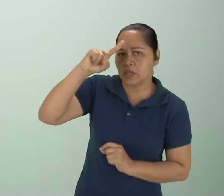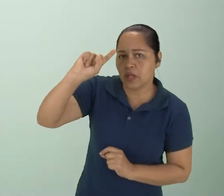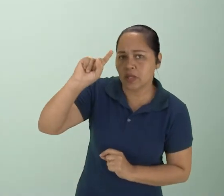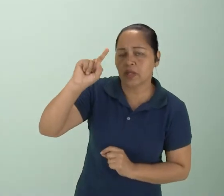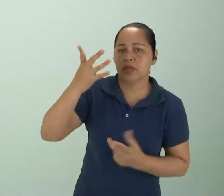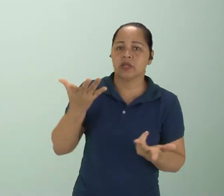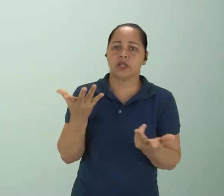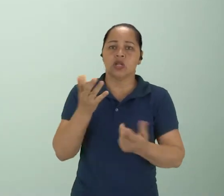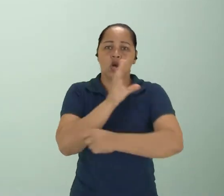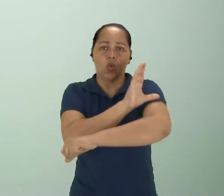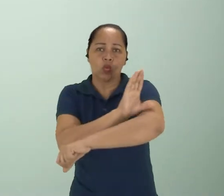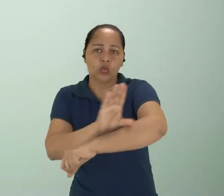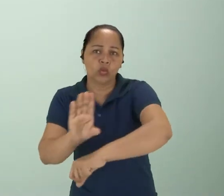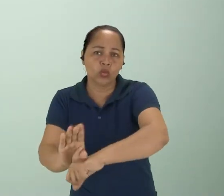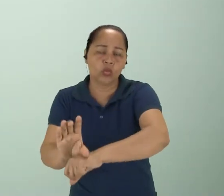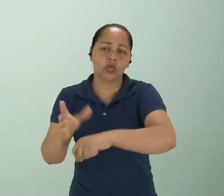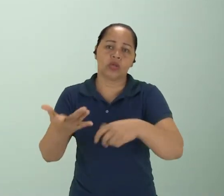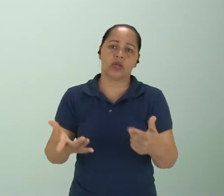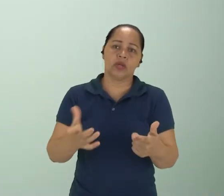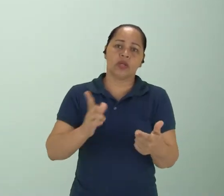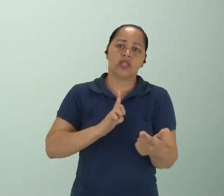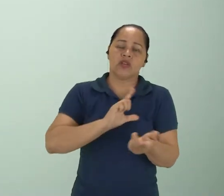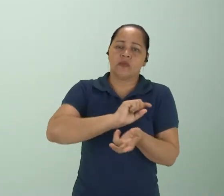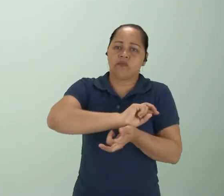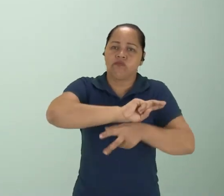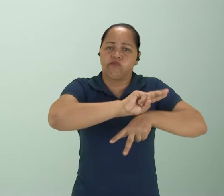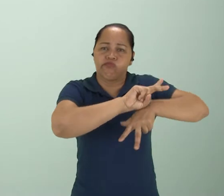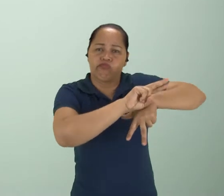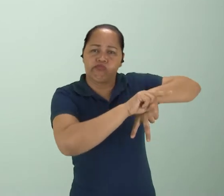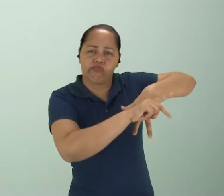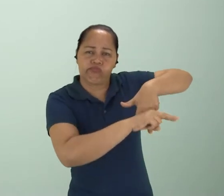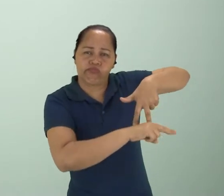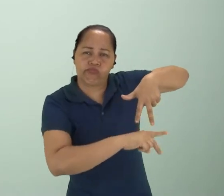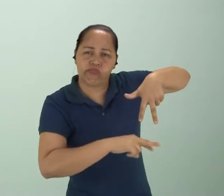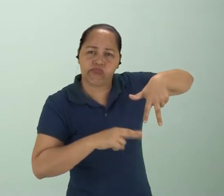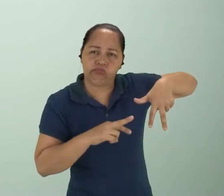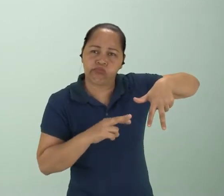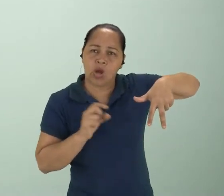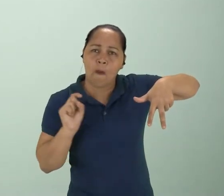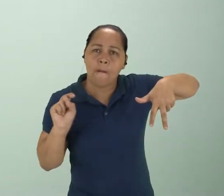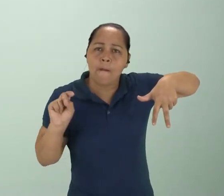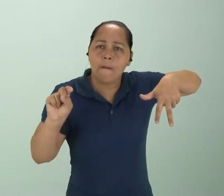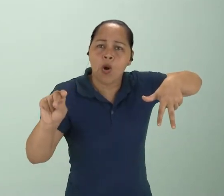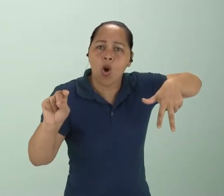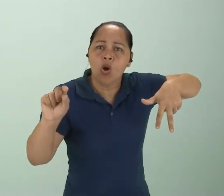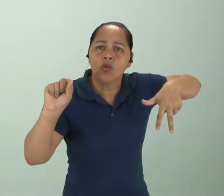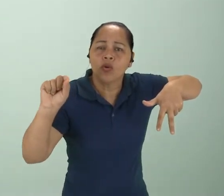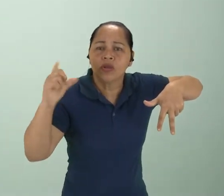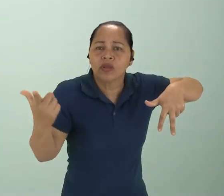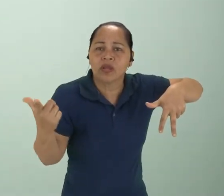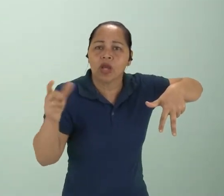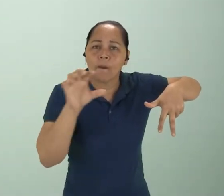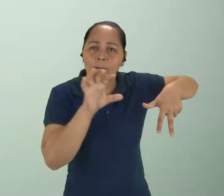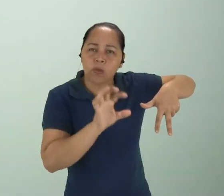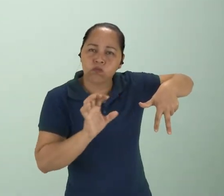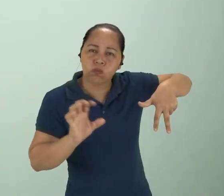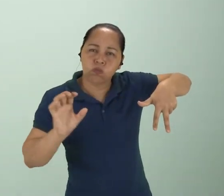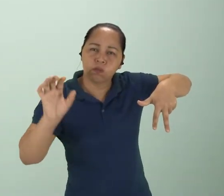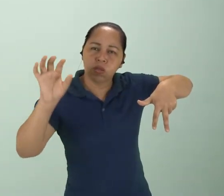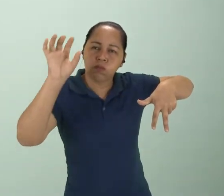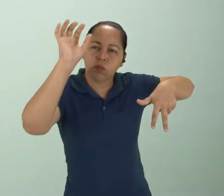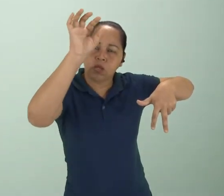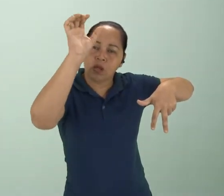de cultura, e essa diversidade vai chegar ao ponto que as regiões vão ter suas